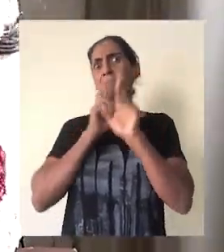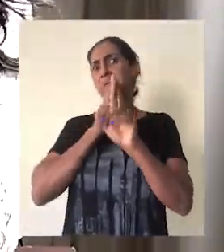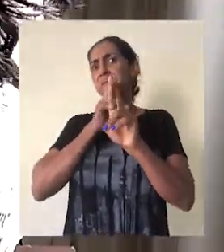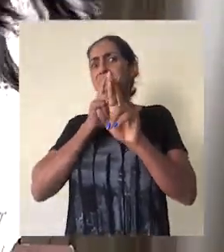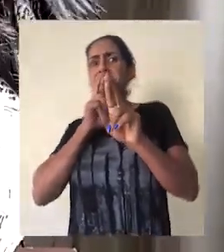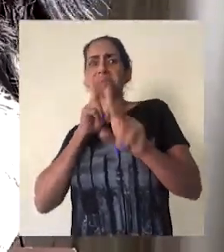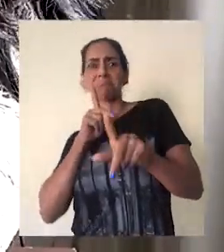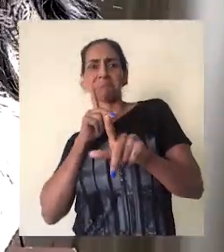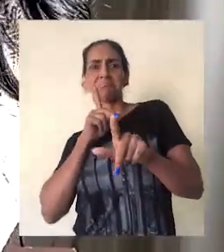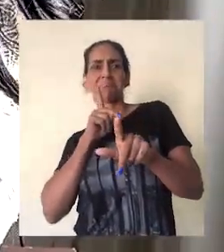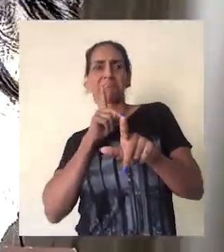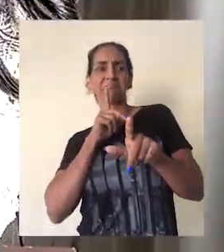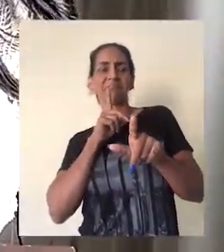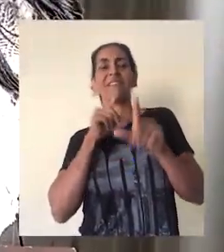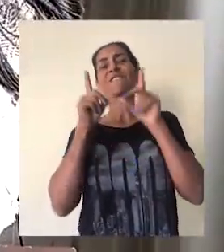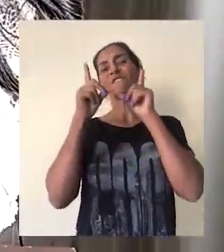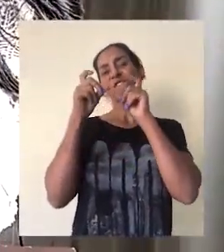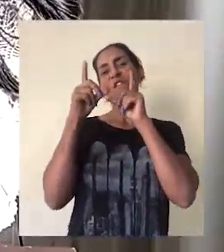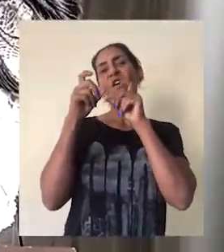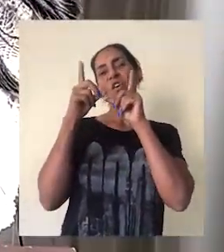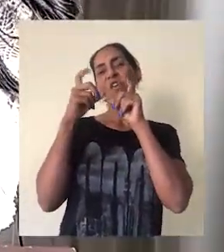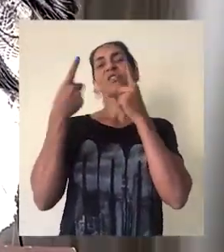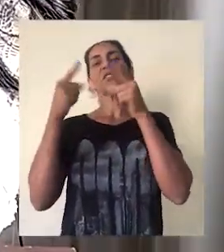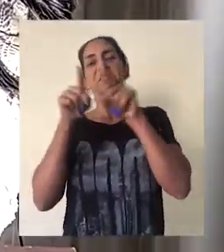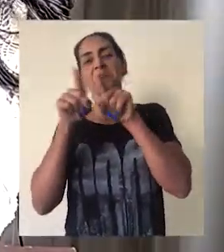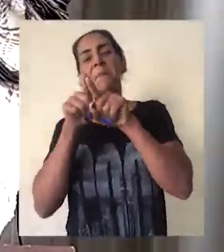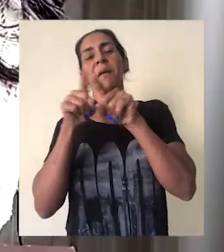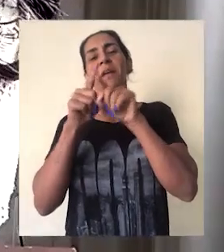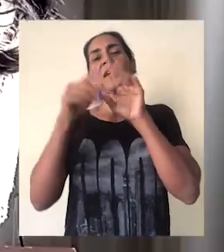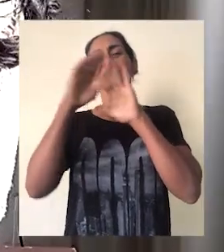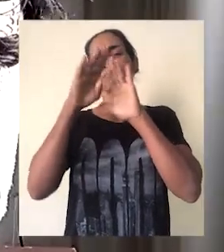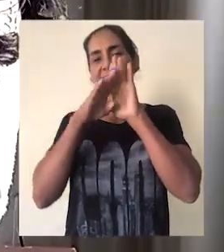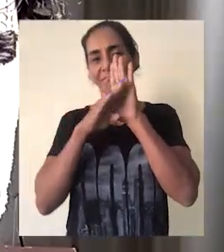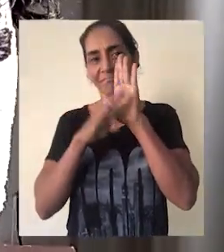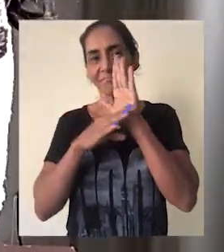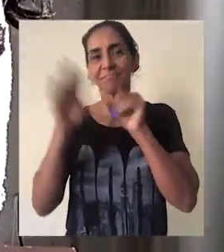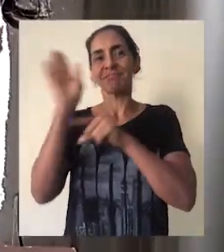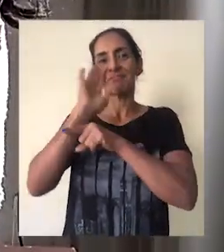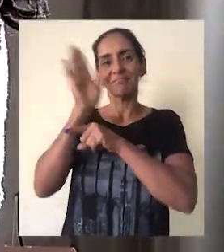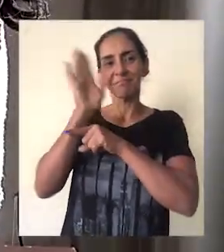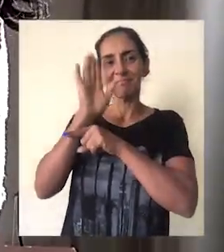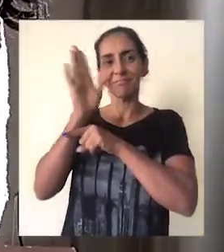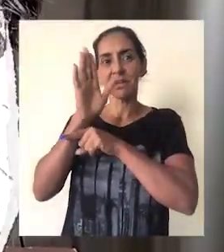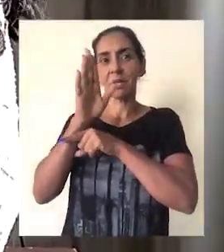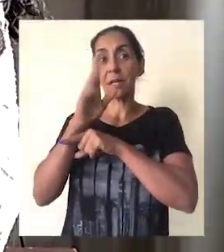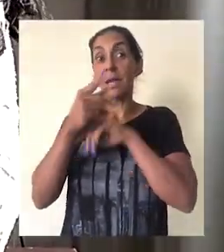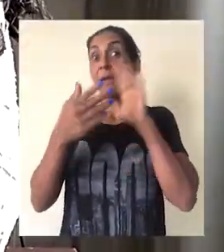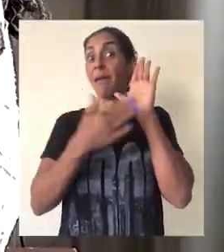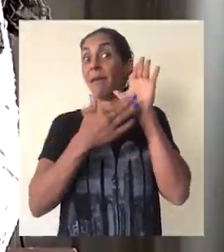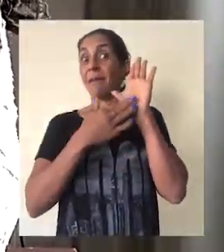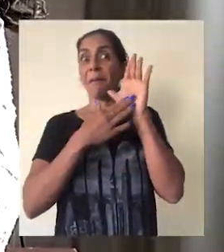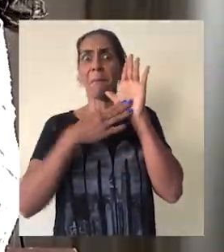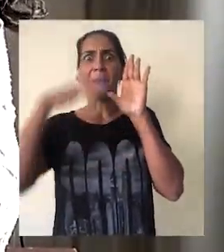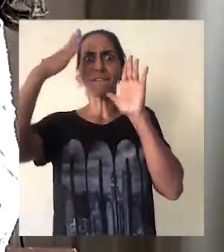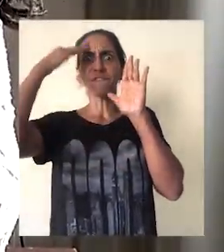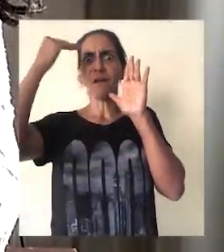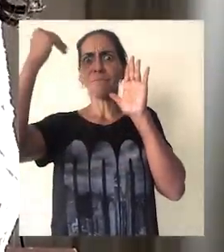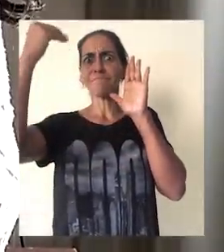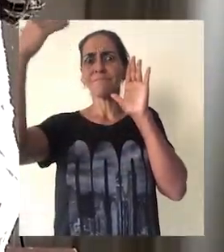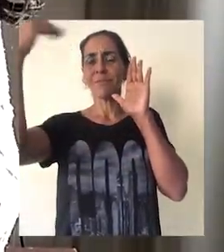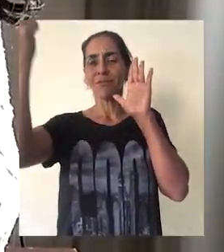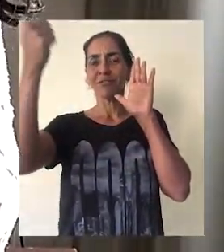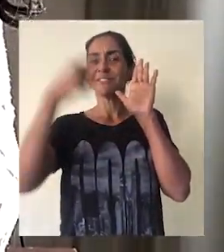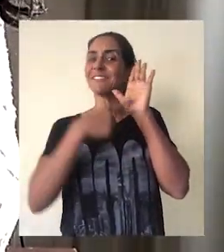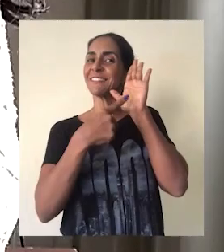fotos das gravações e também de algumas cenas dos livros. E por fim, o Drácula mais famoso, que foi realmente assim o ator